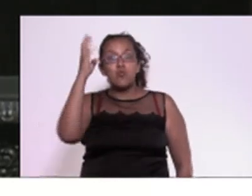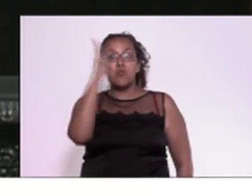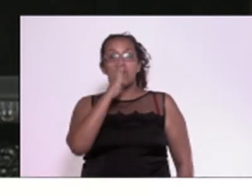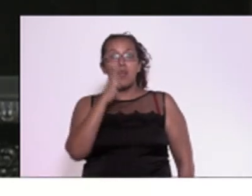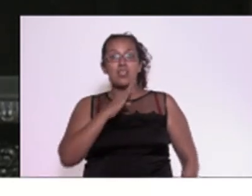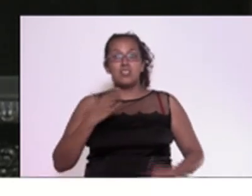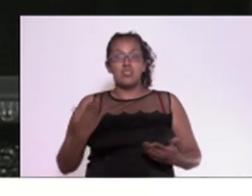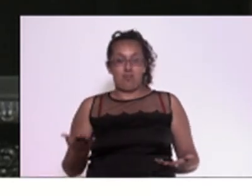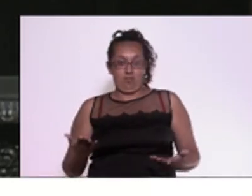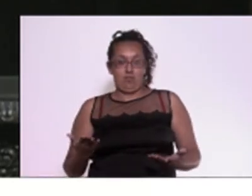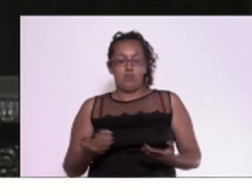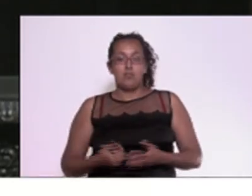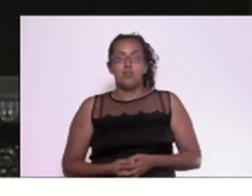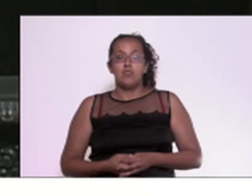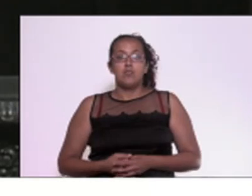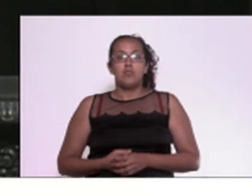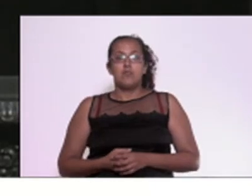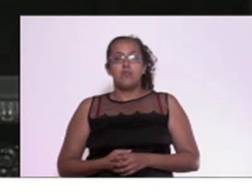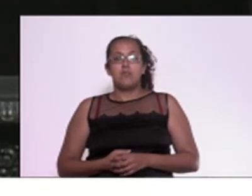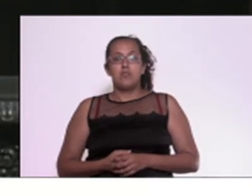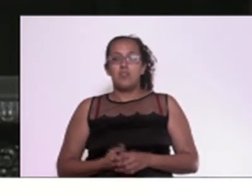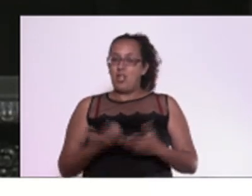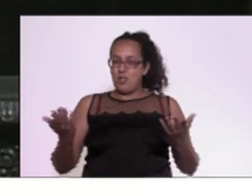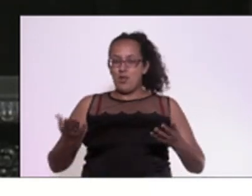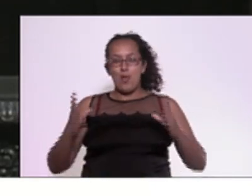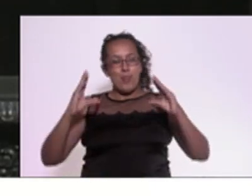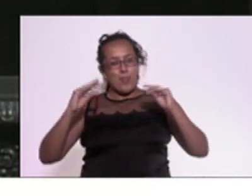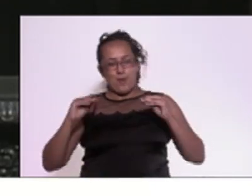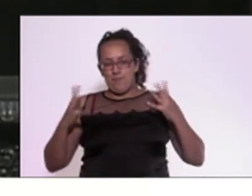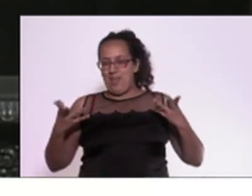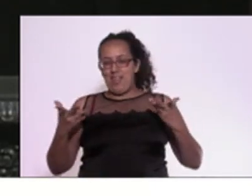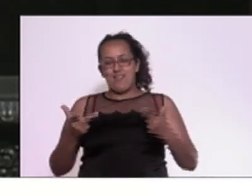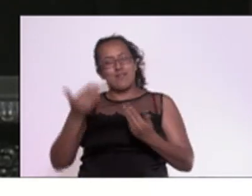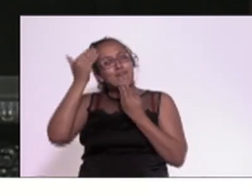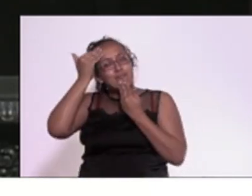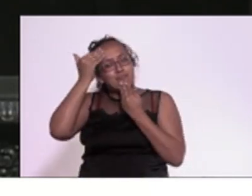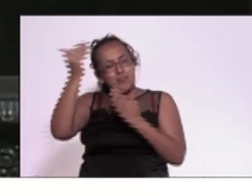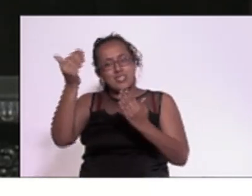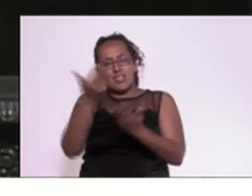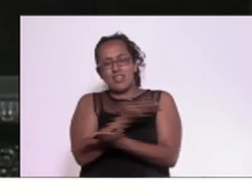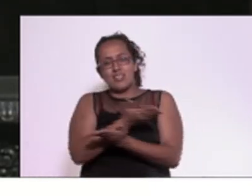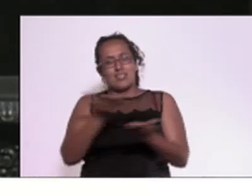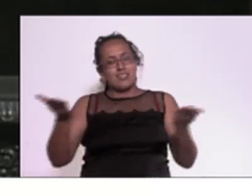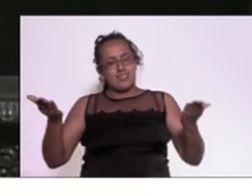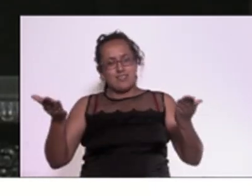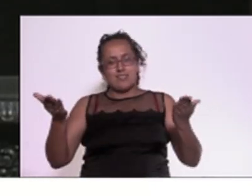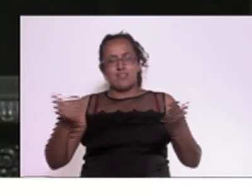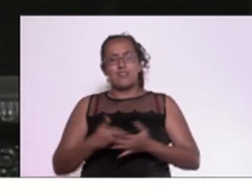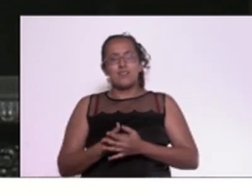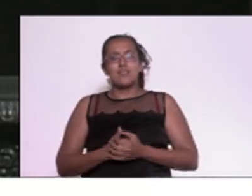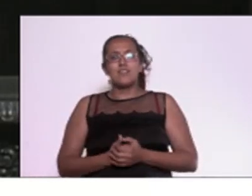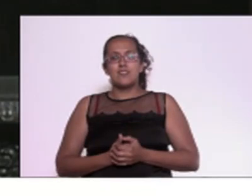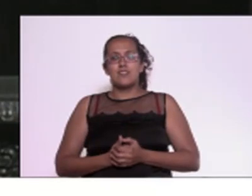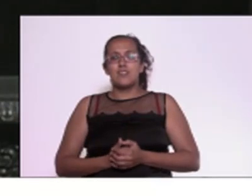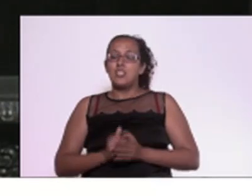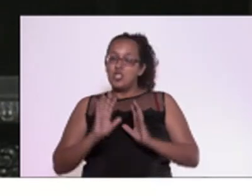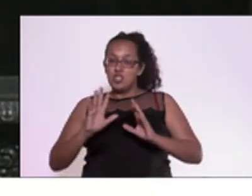politicamente. Assim foi criada a Cooperativa das Fofoqueiras, inicialmente com 12 tanques